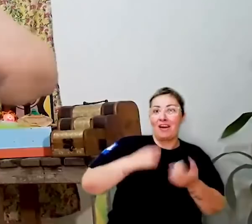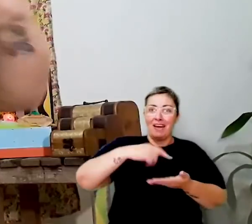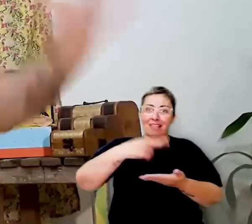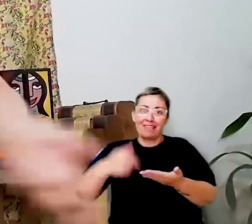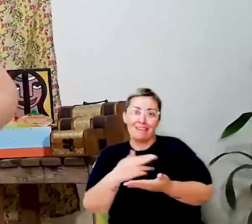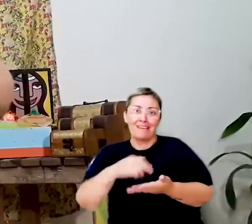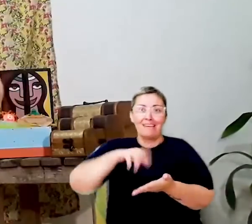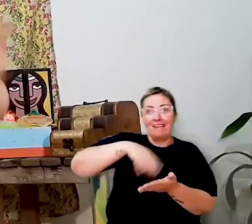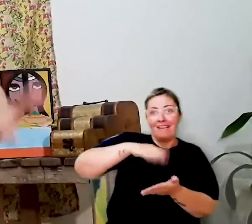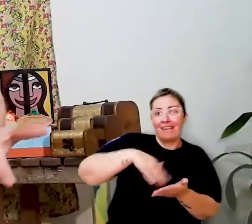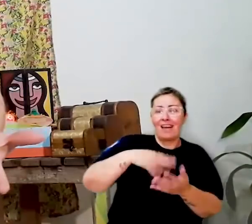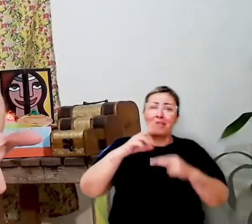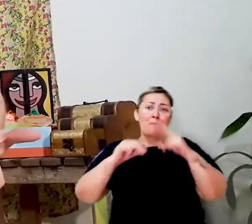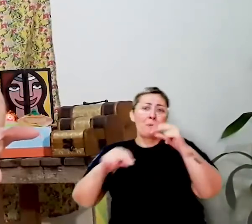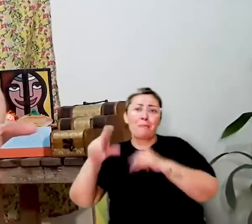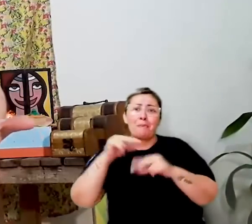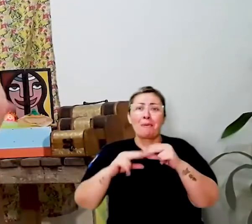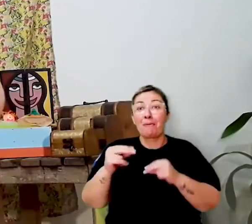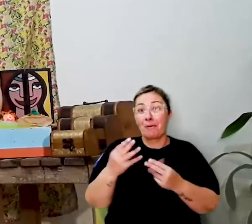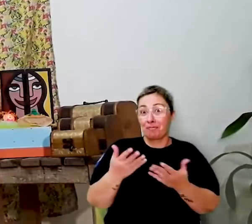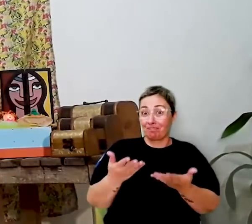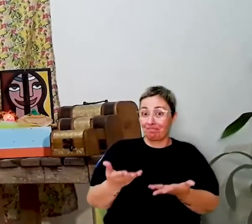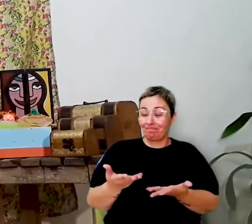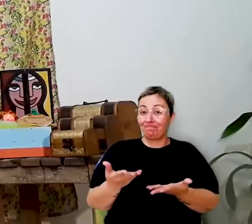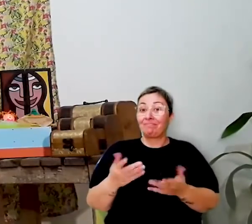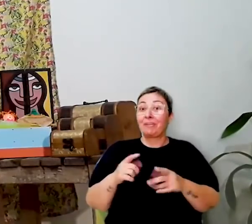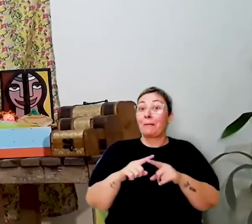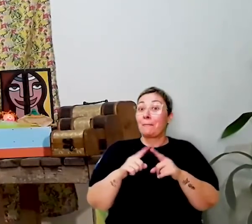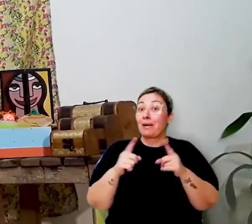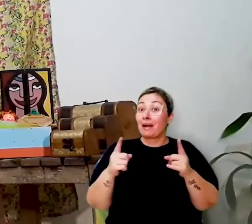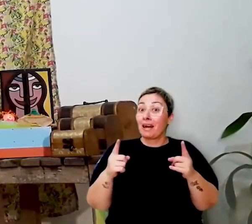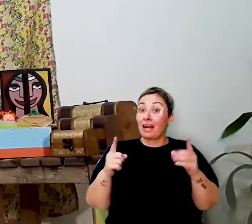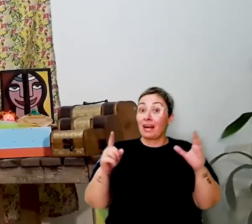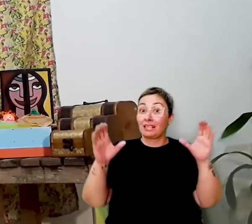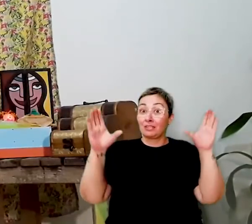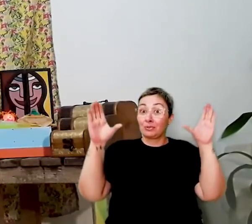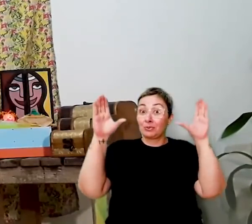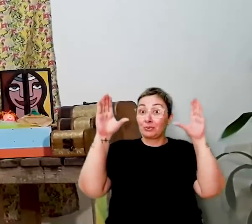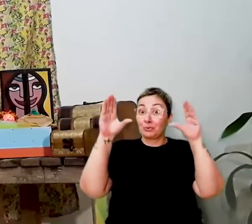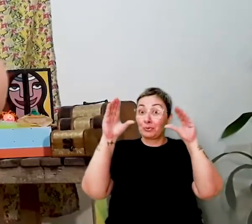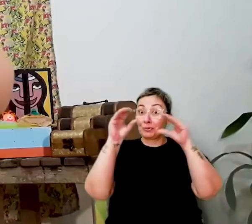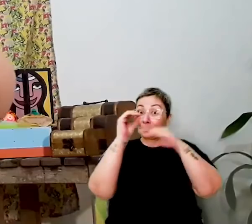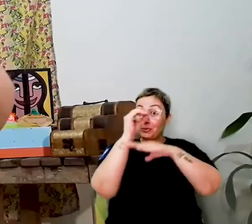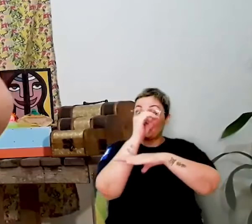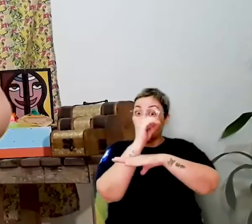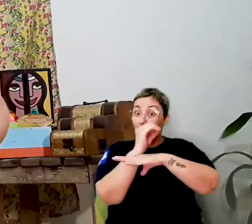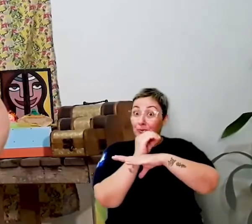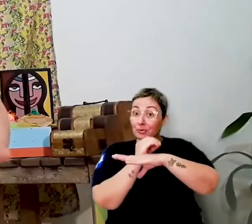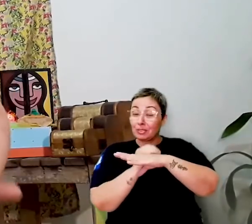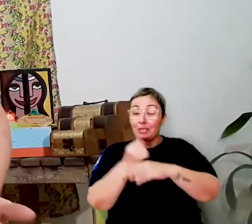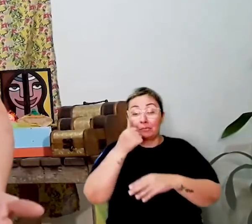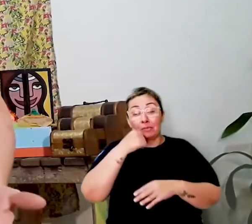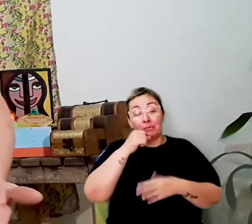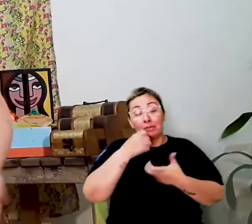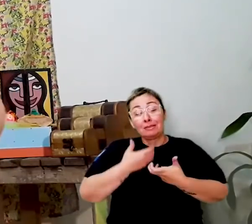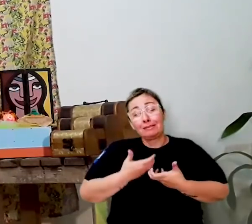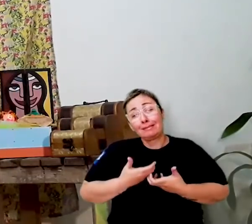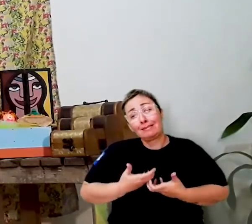desenhar, pintar, conversar. Mas quando caía a noite, a minha mãe já